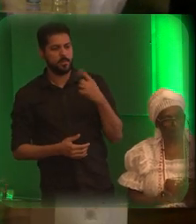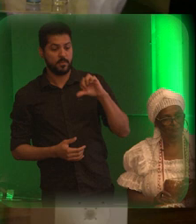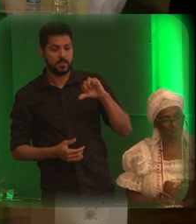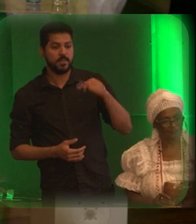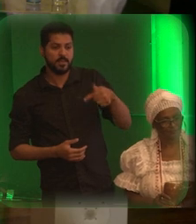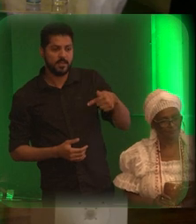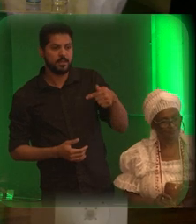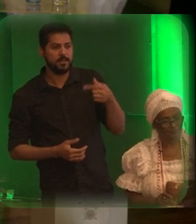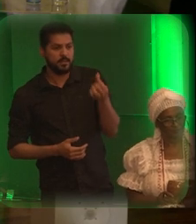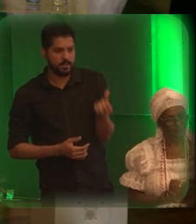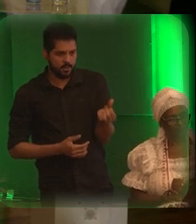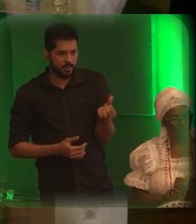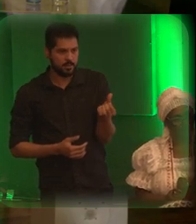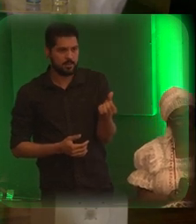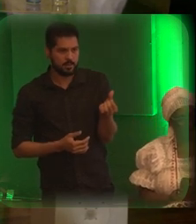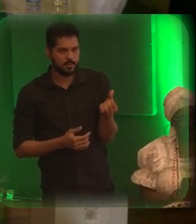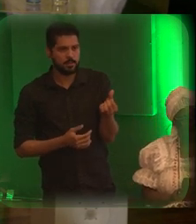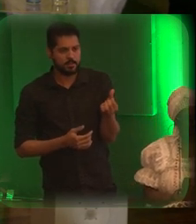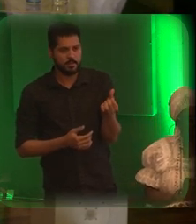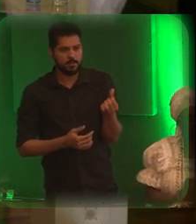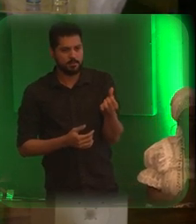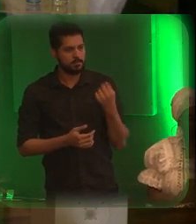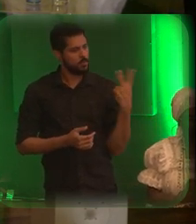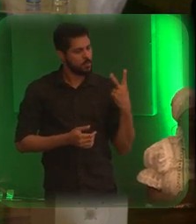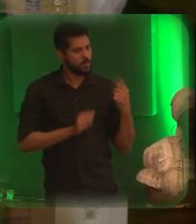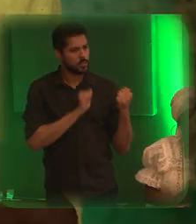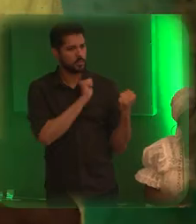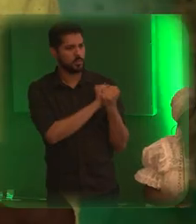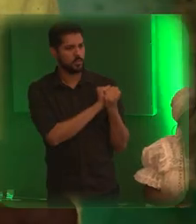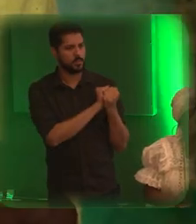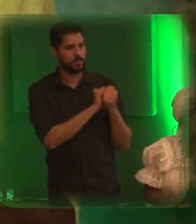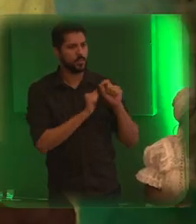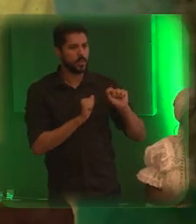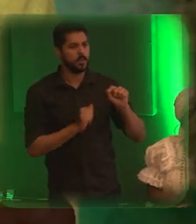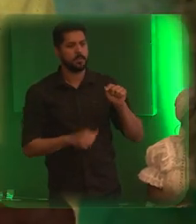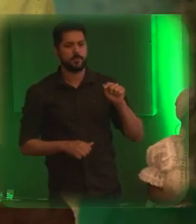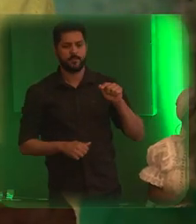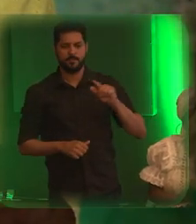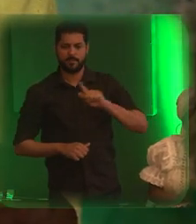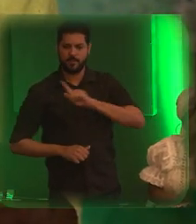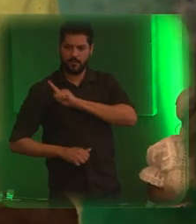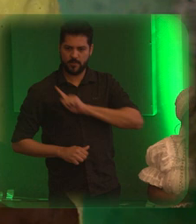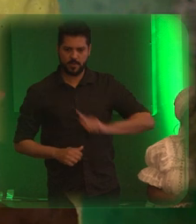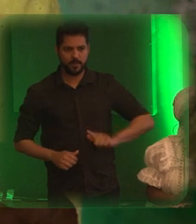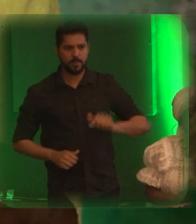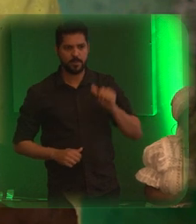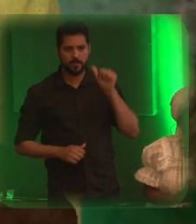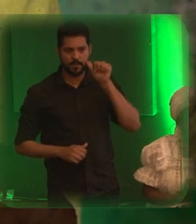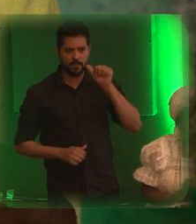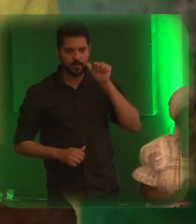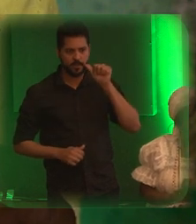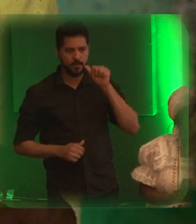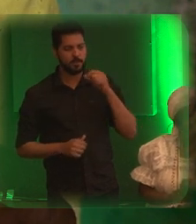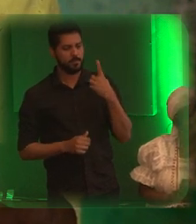1976. O que eu quero dizer com isso? Que a governadora, ela é de